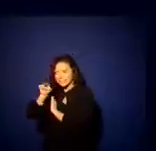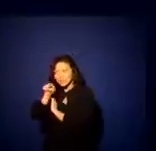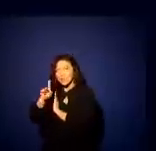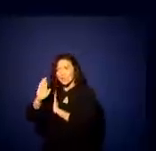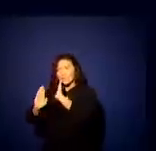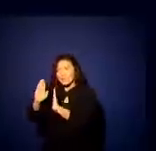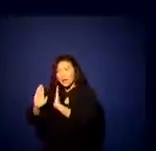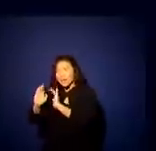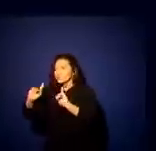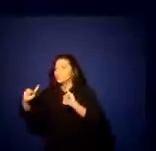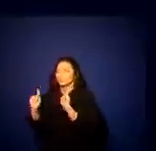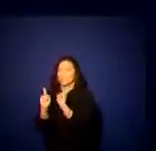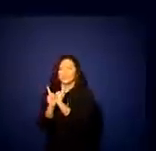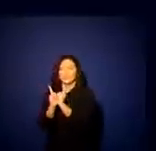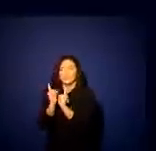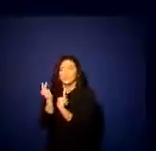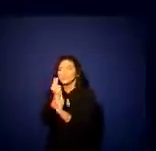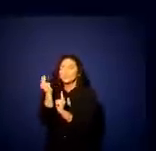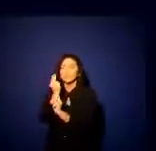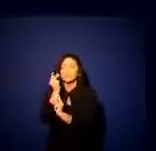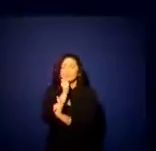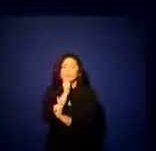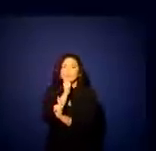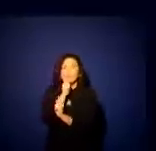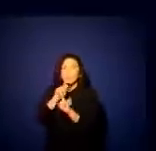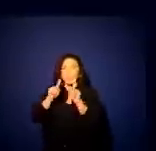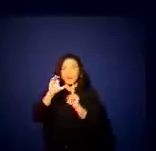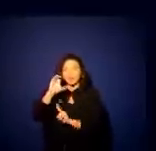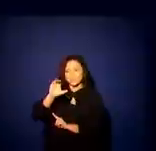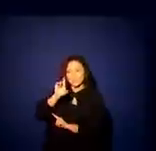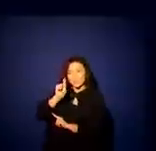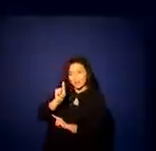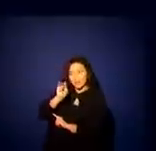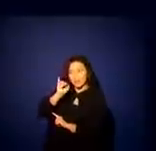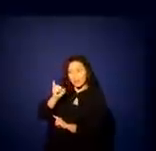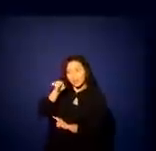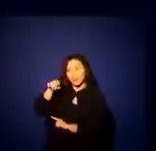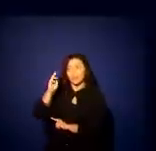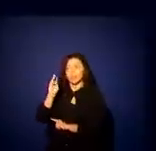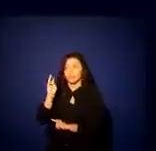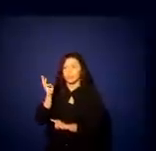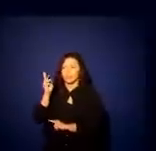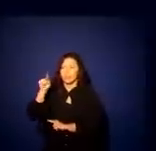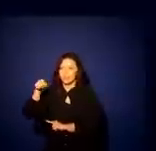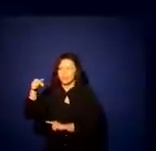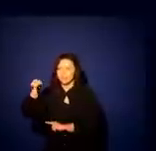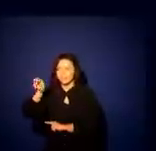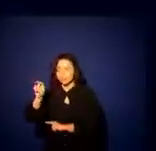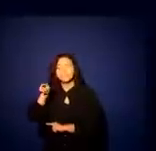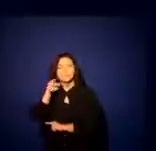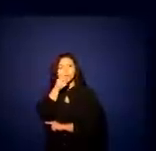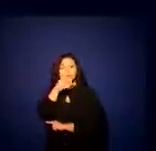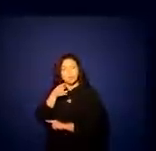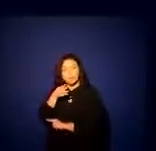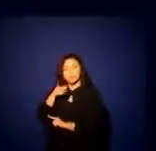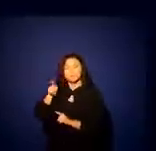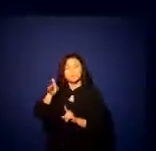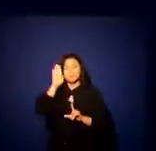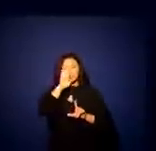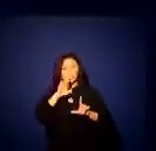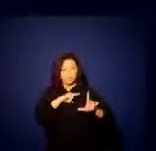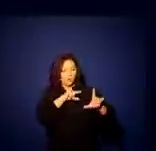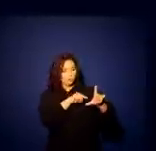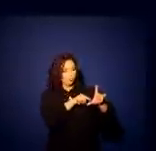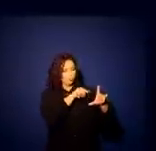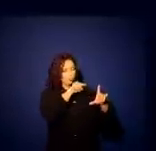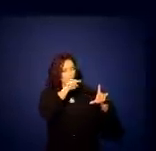desafiador e eu acho que o nome como a gente já falou aqui várias vezes é o CDI a375 o Brasil mesmo tendo uma curva o